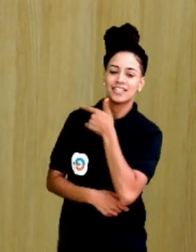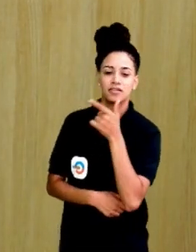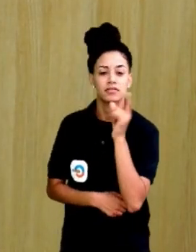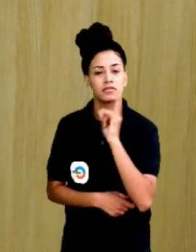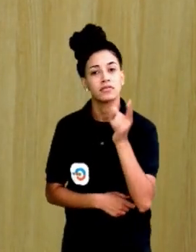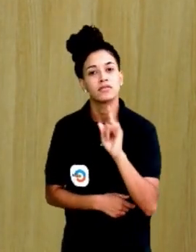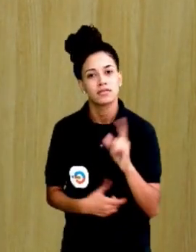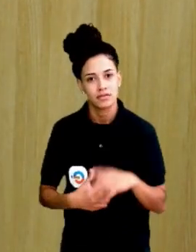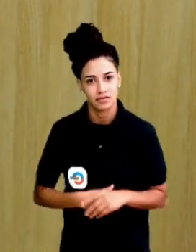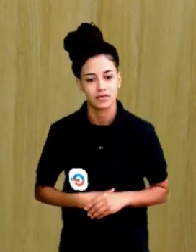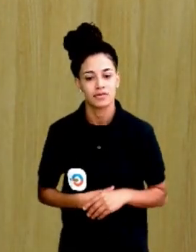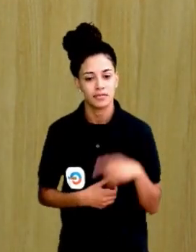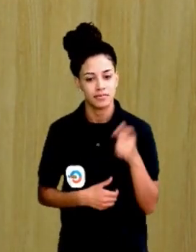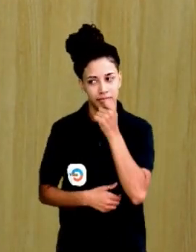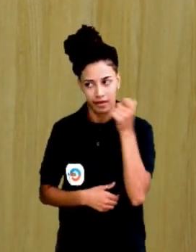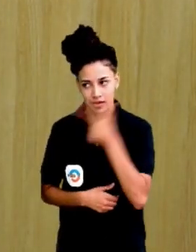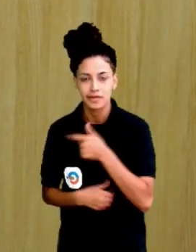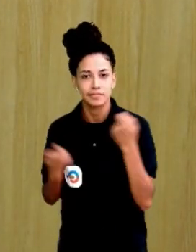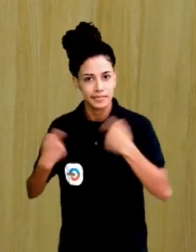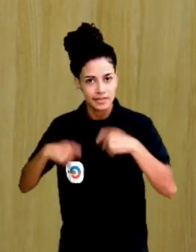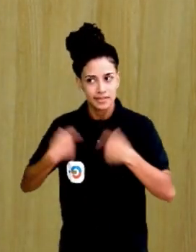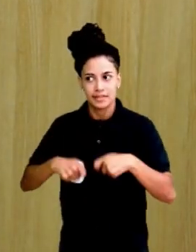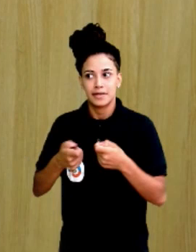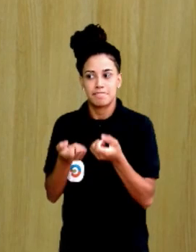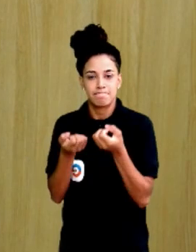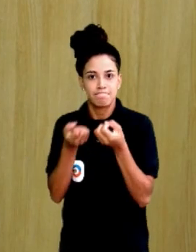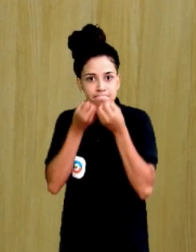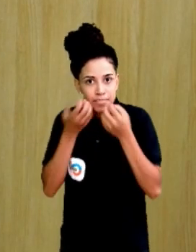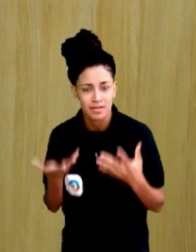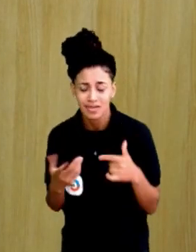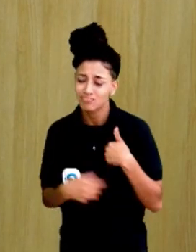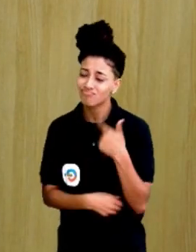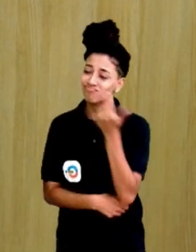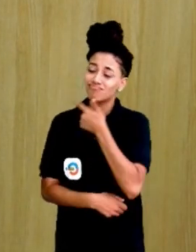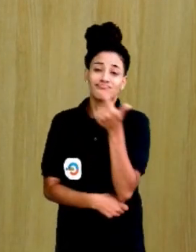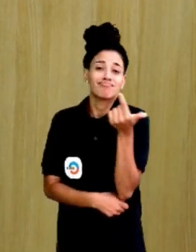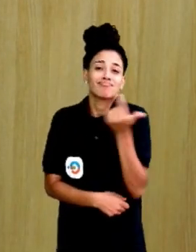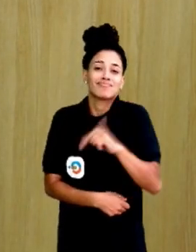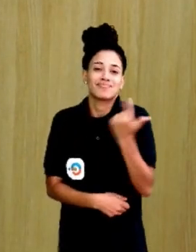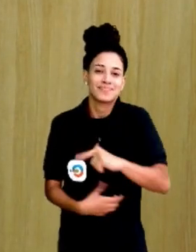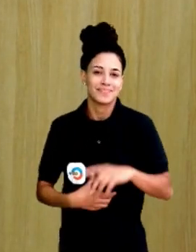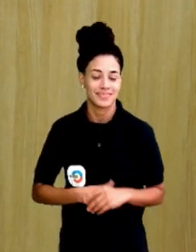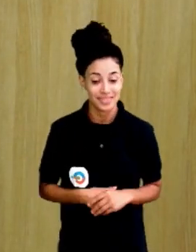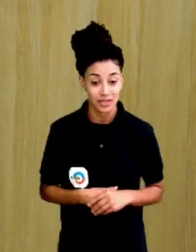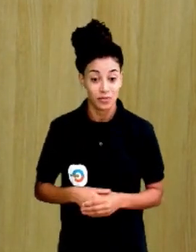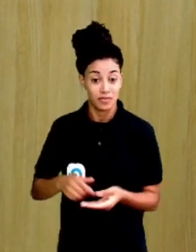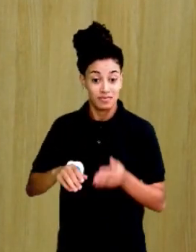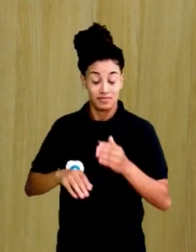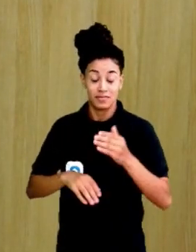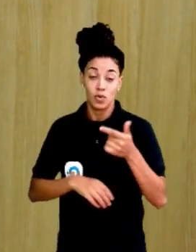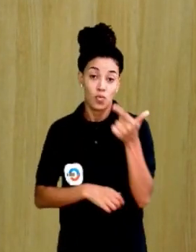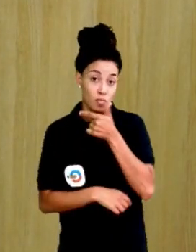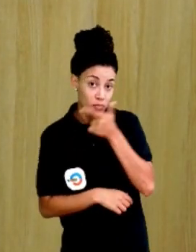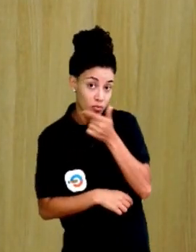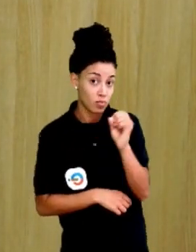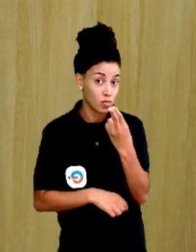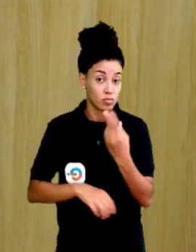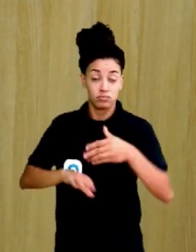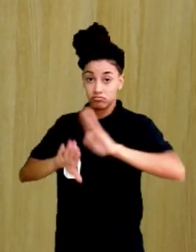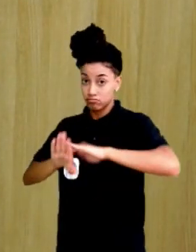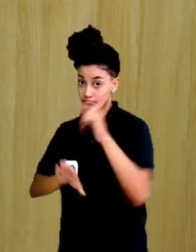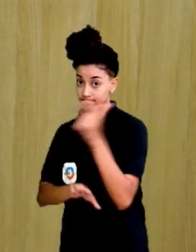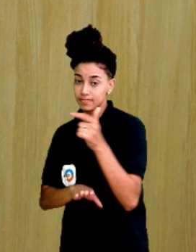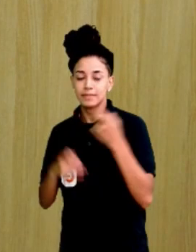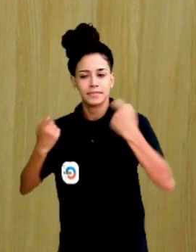tem que ser muito bem contada viu porque senão eu não vou achar a menor graça então efeito de humor ou ironia é justamente isso a